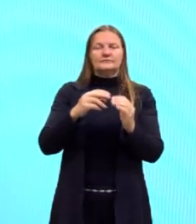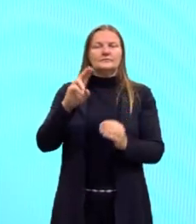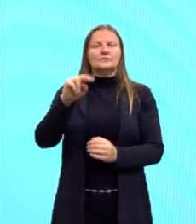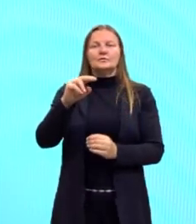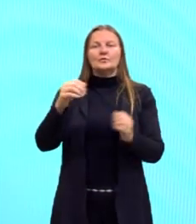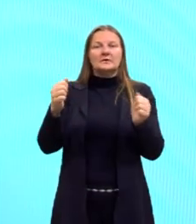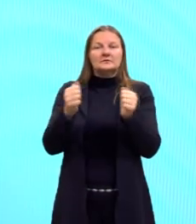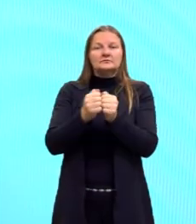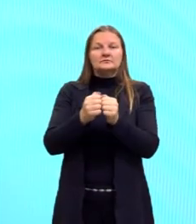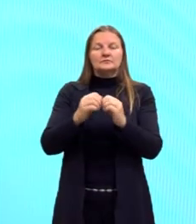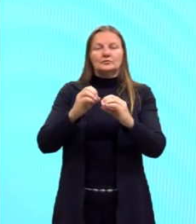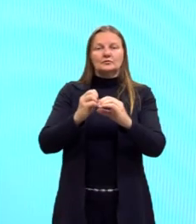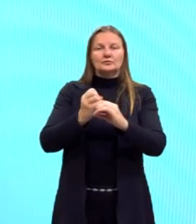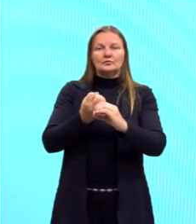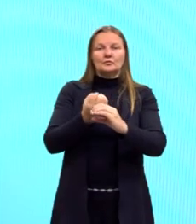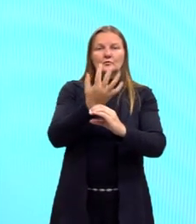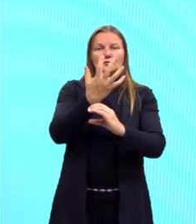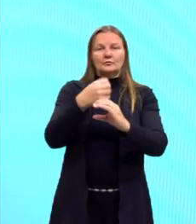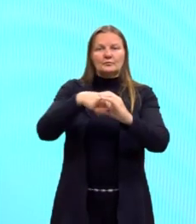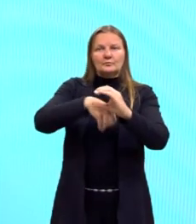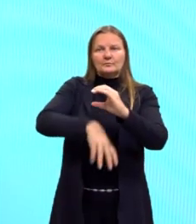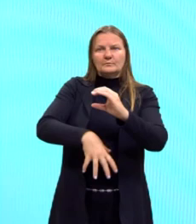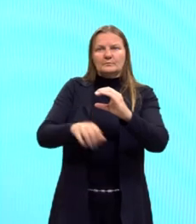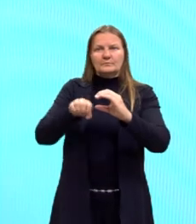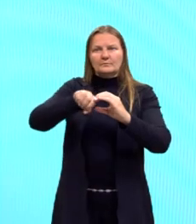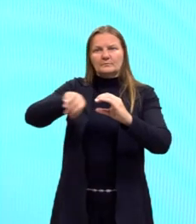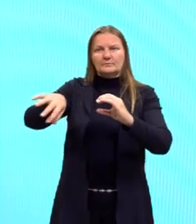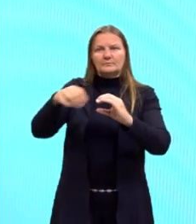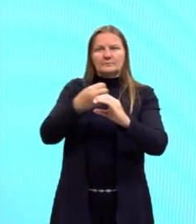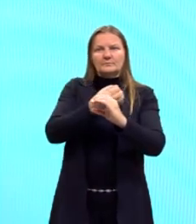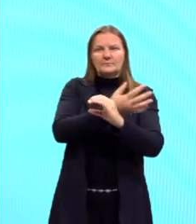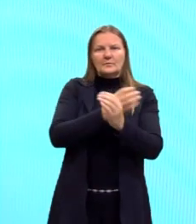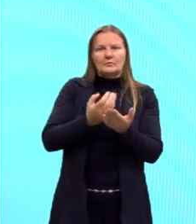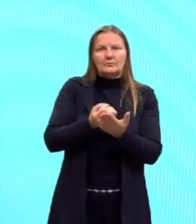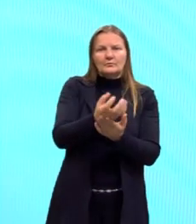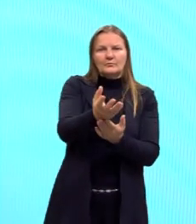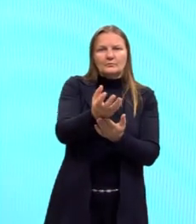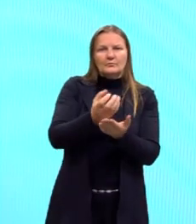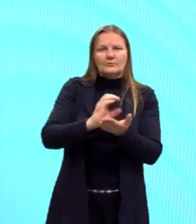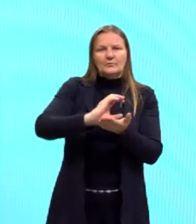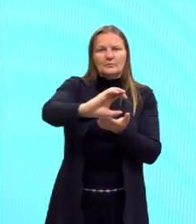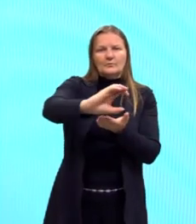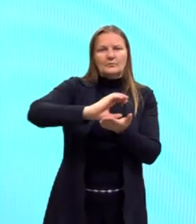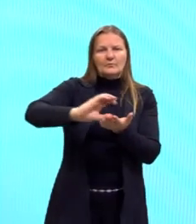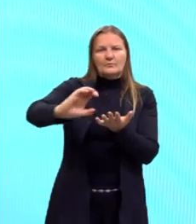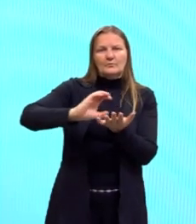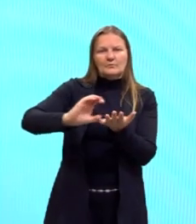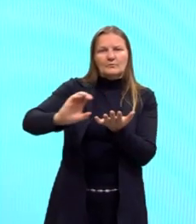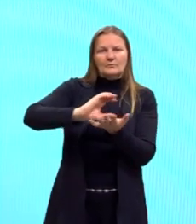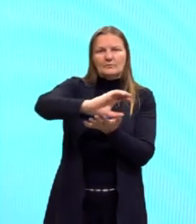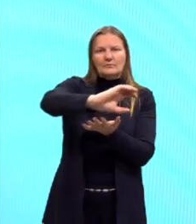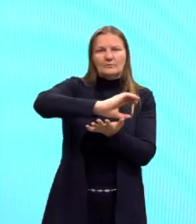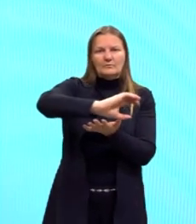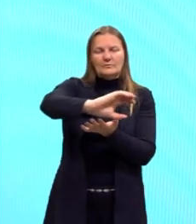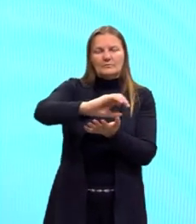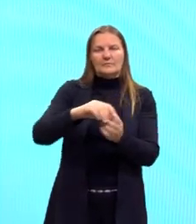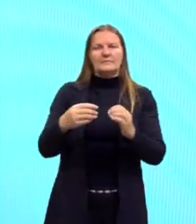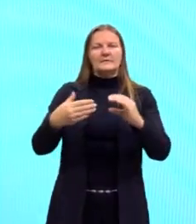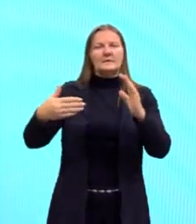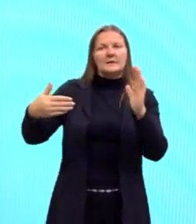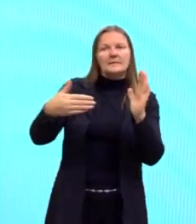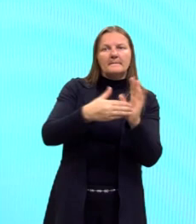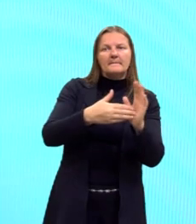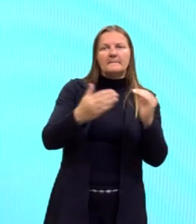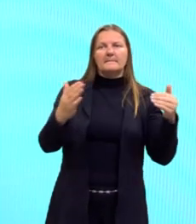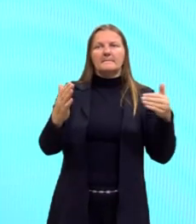tá pode ter várias ramificações lembra das cadeias ramificadas a gente faz é hoje melhor então eu vou ter nas